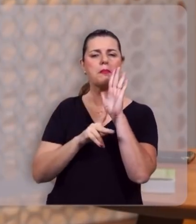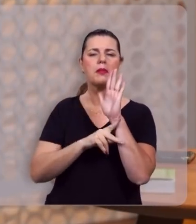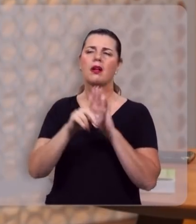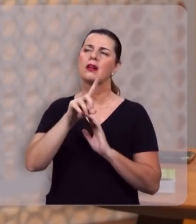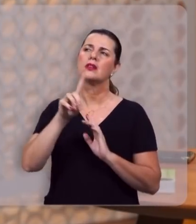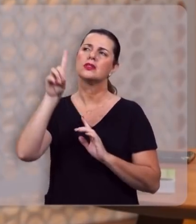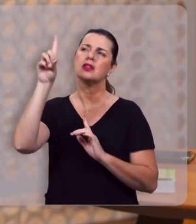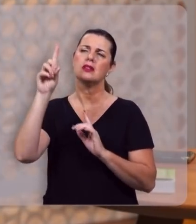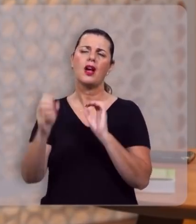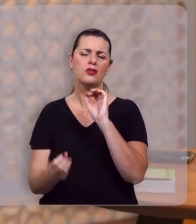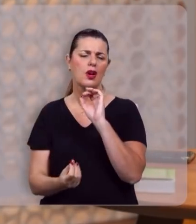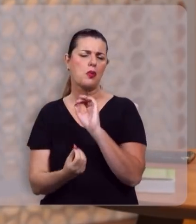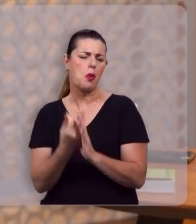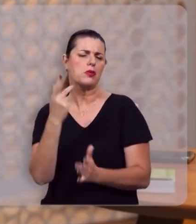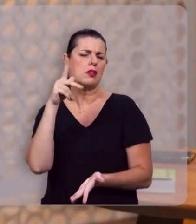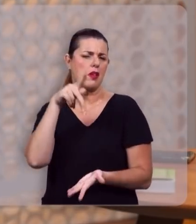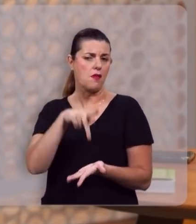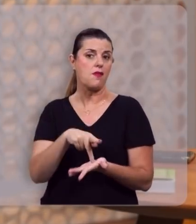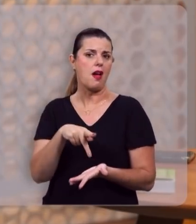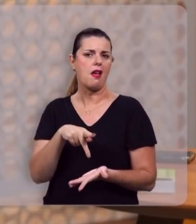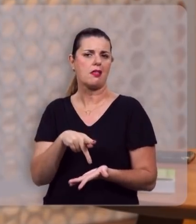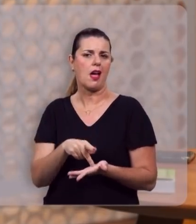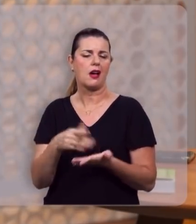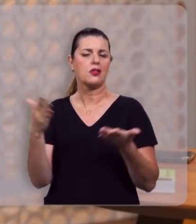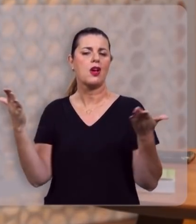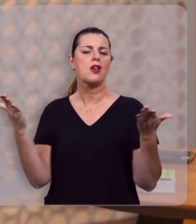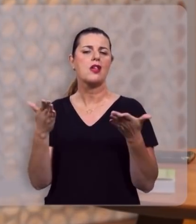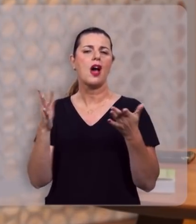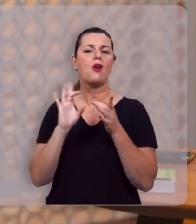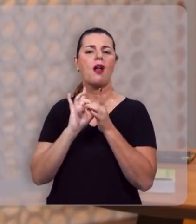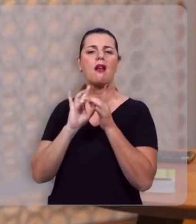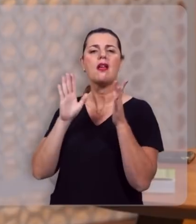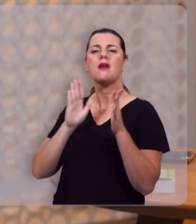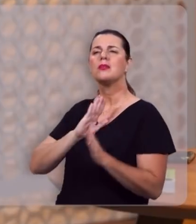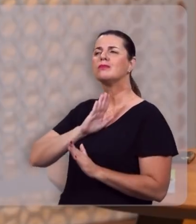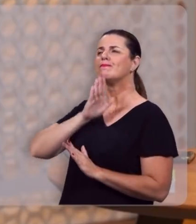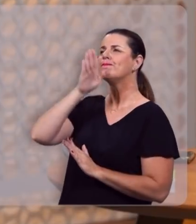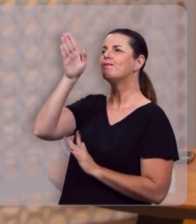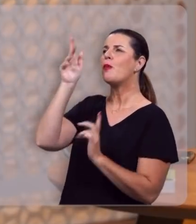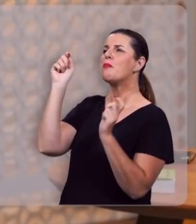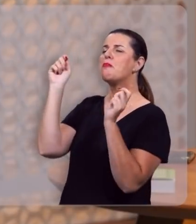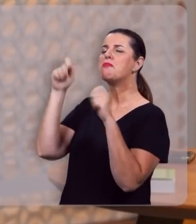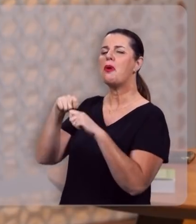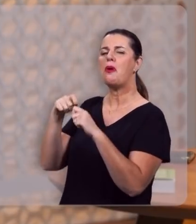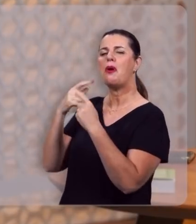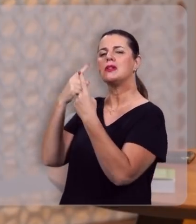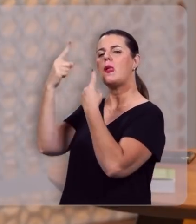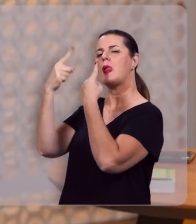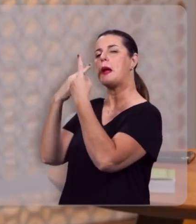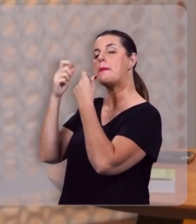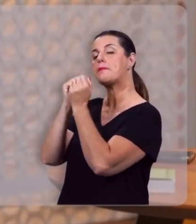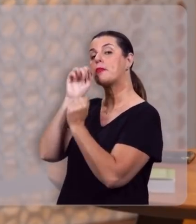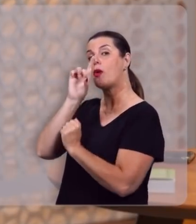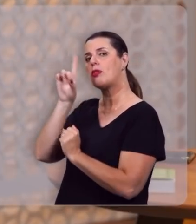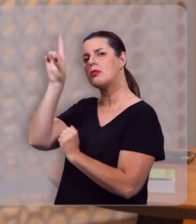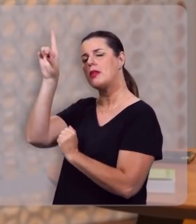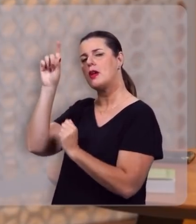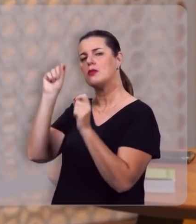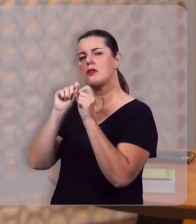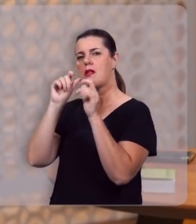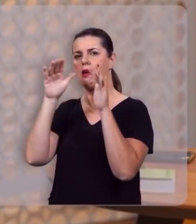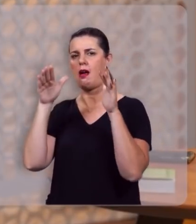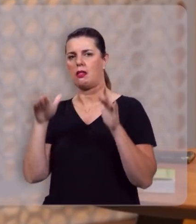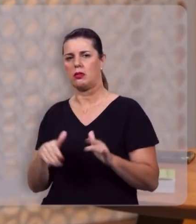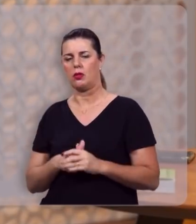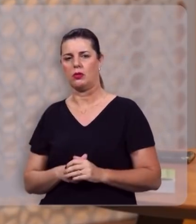que enfim funcionou e agora nos traz um livre acesso, uma nova possibilidade de relacionamento com esse Deus